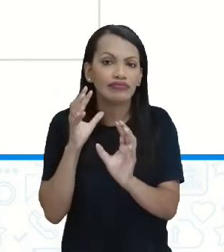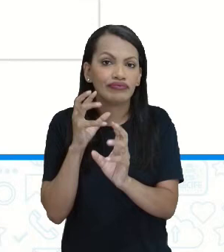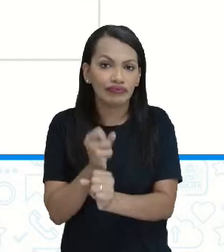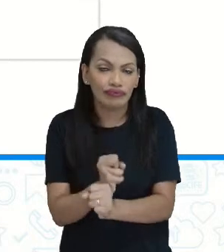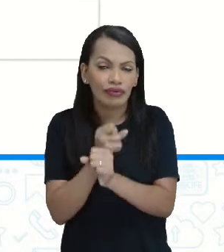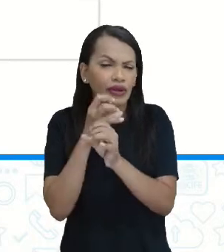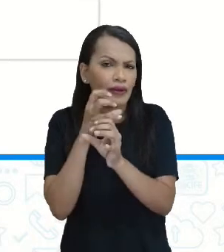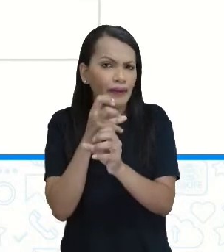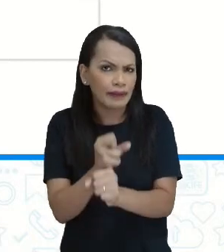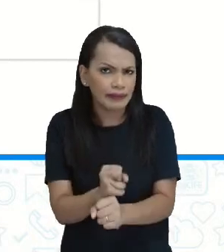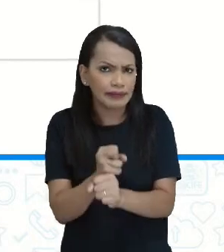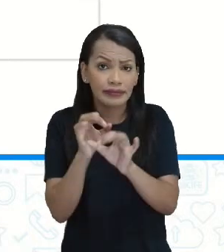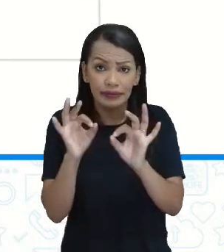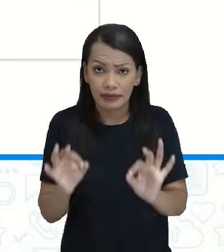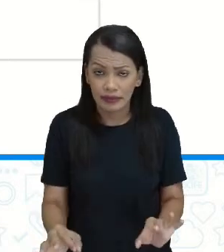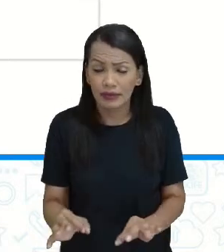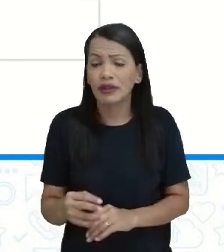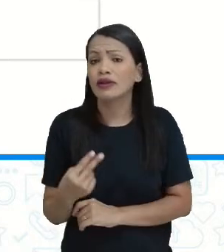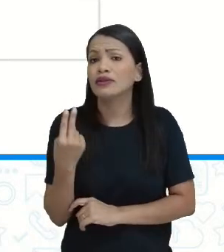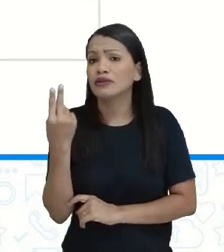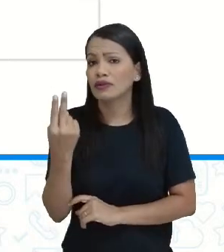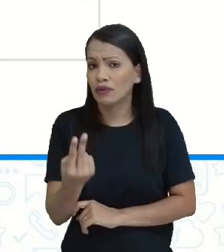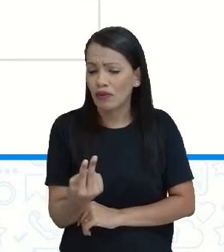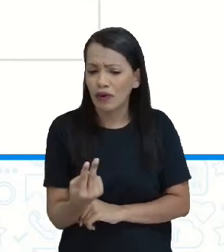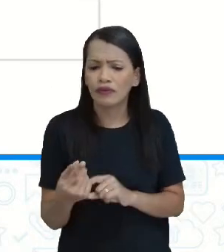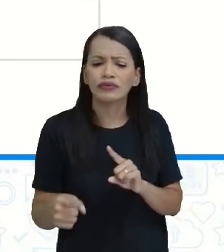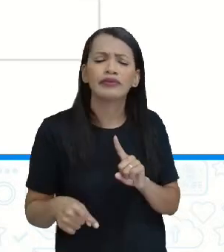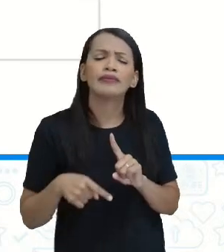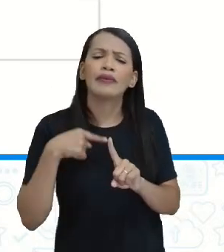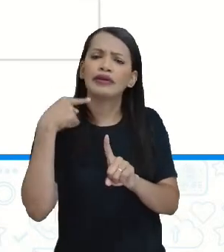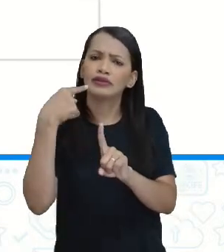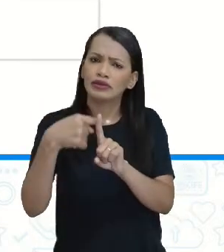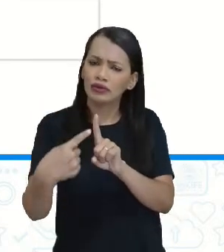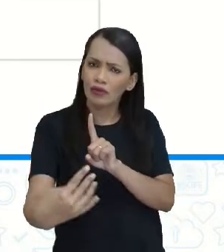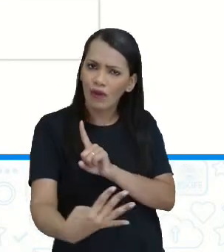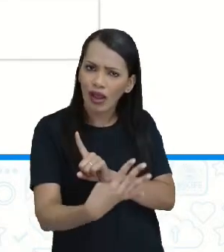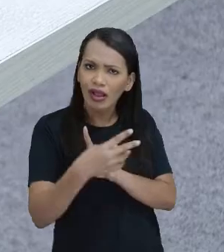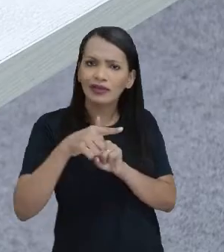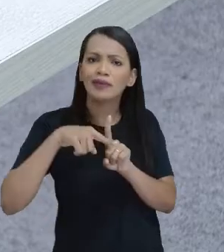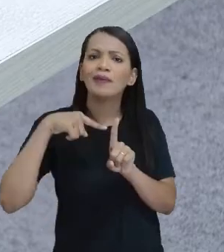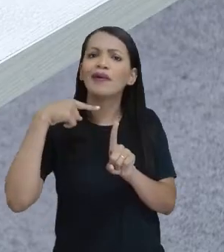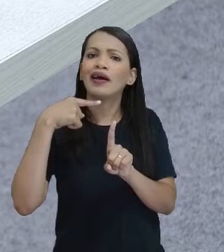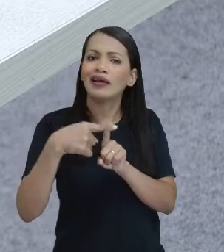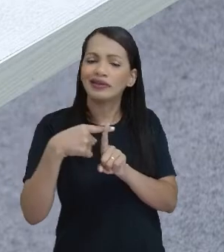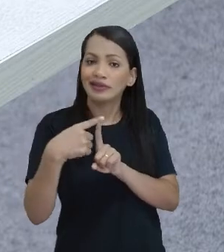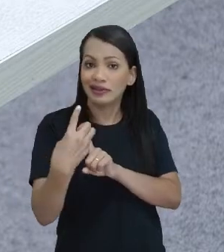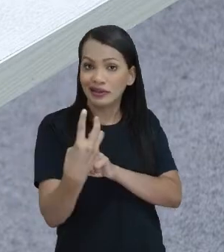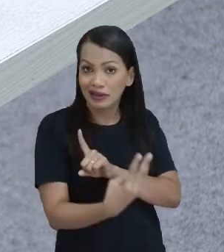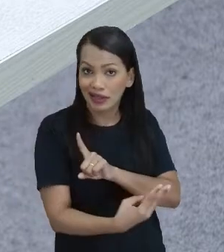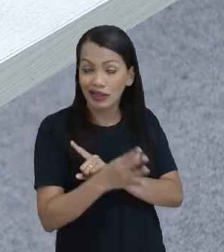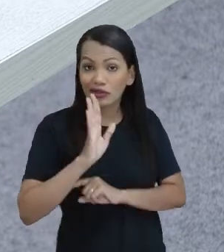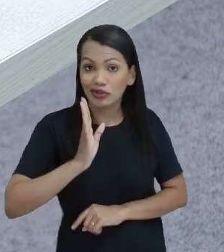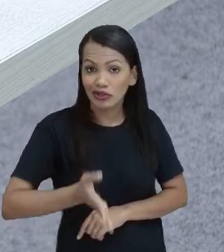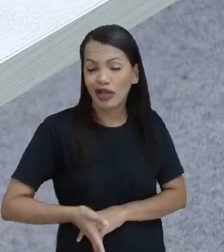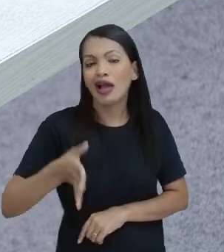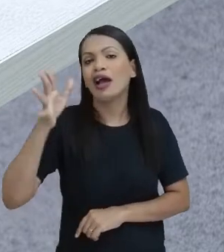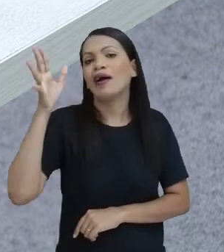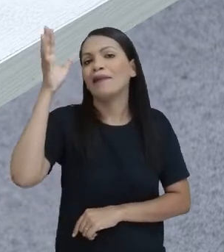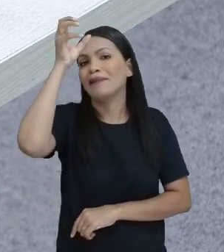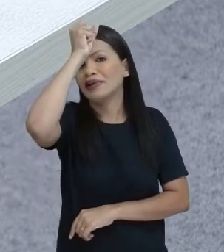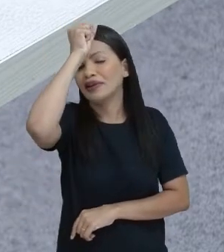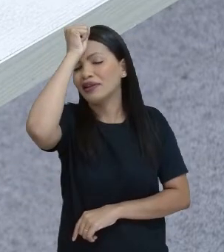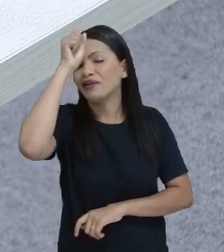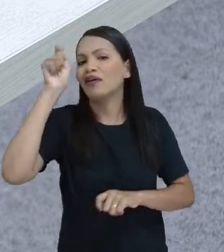somar todos os números. 2 mais 4 mais 3. E a gente já aprendeu a fazer esse cálculo